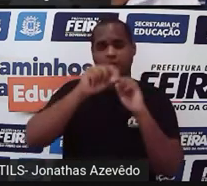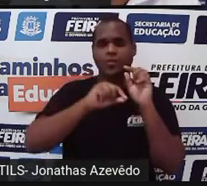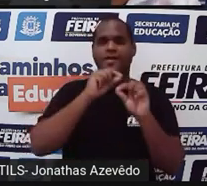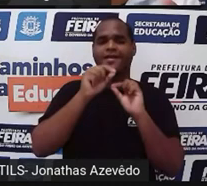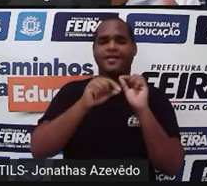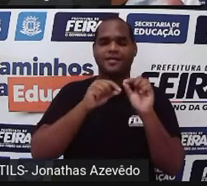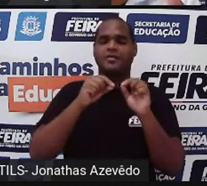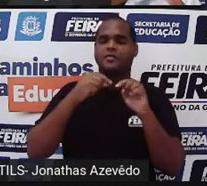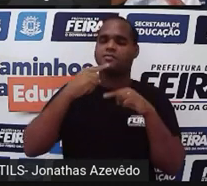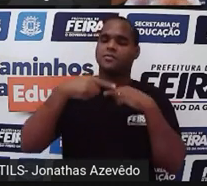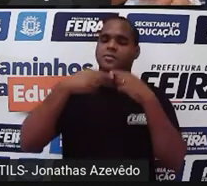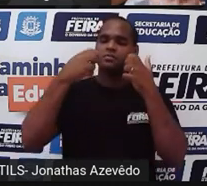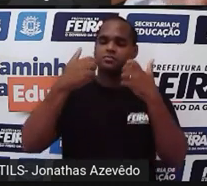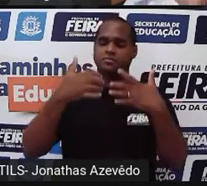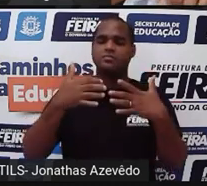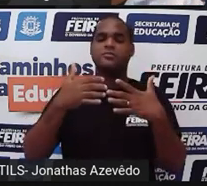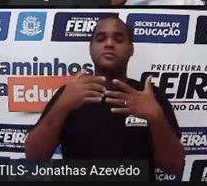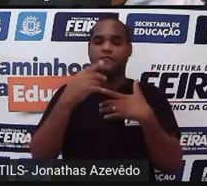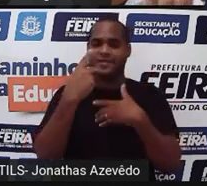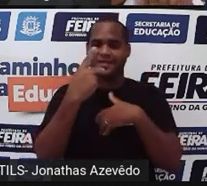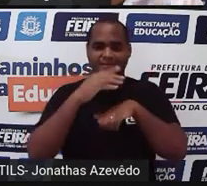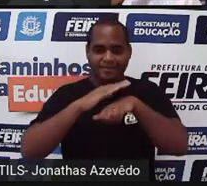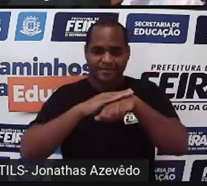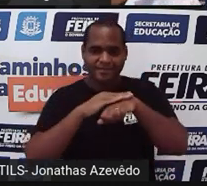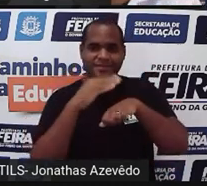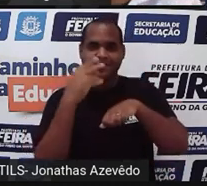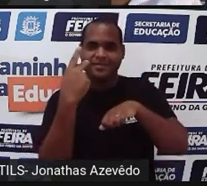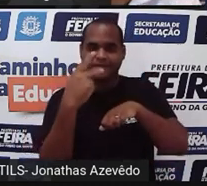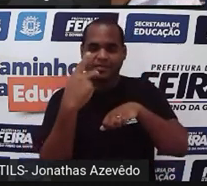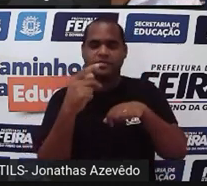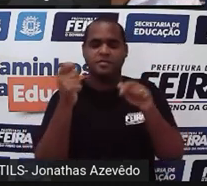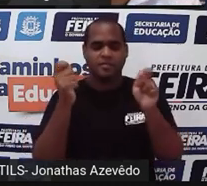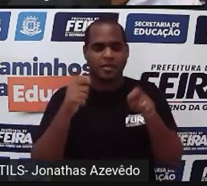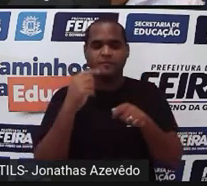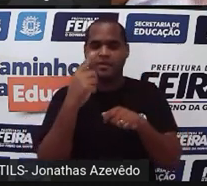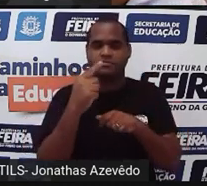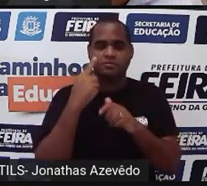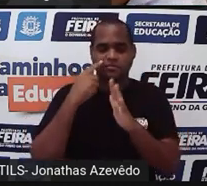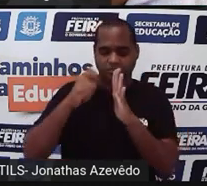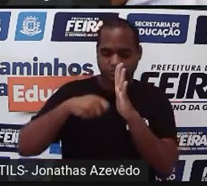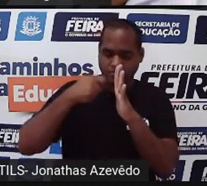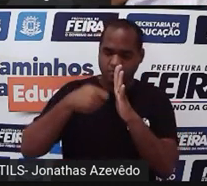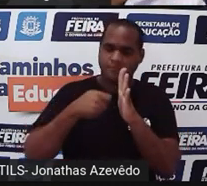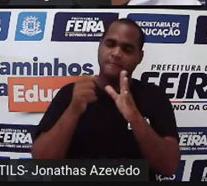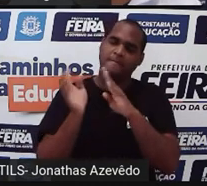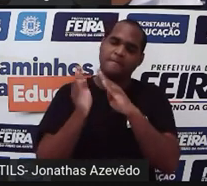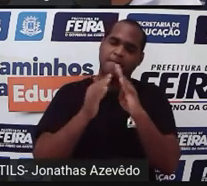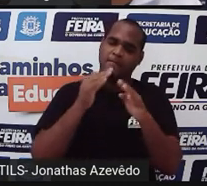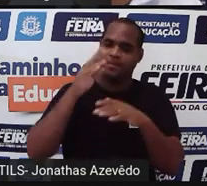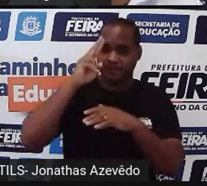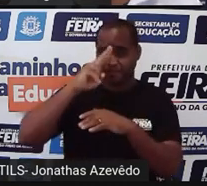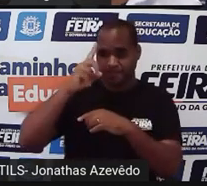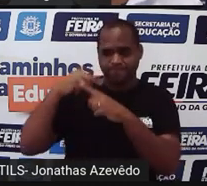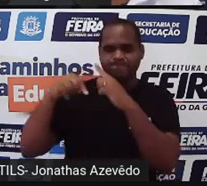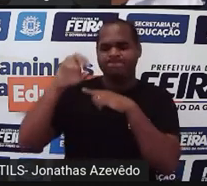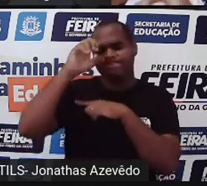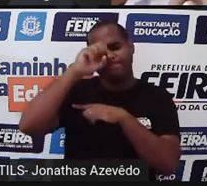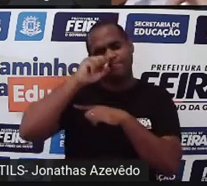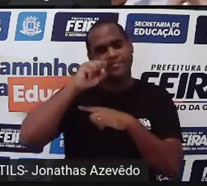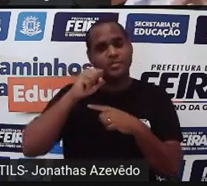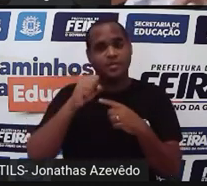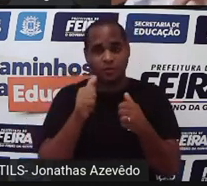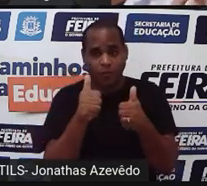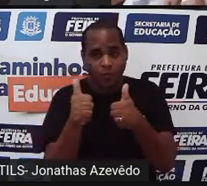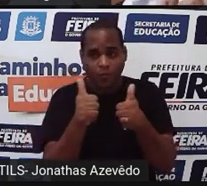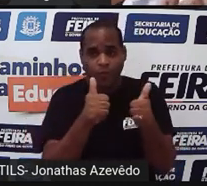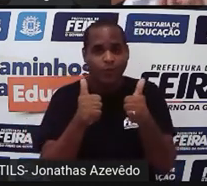bom? Depois você mesmo pode ouvir esse áudio para lembrar das coisas que você aprendeu, tá bom?